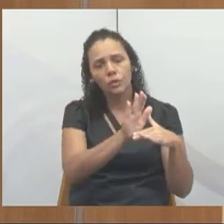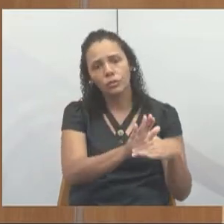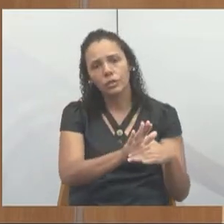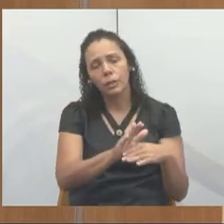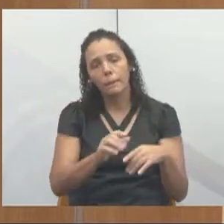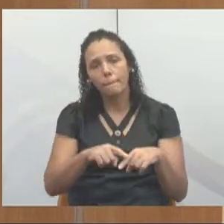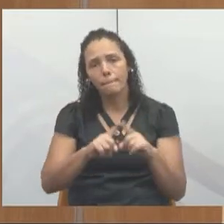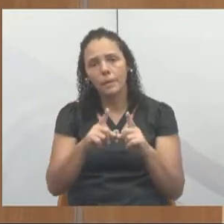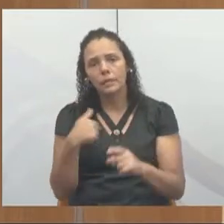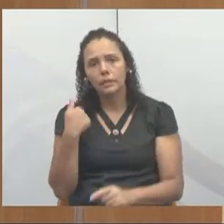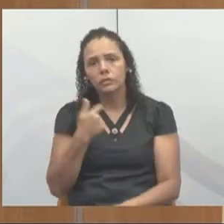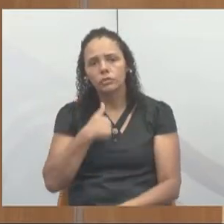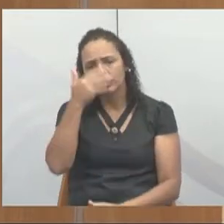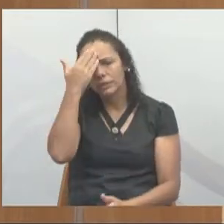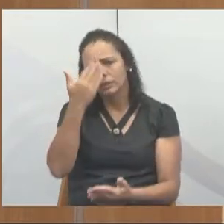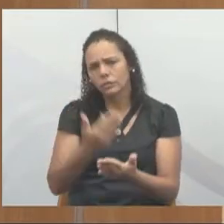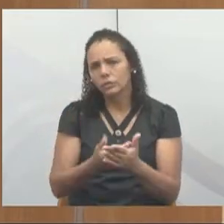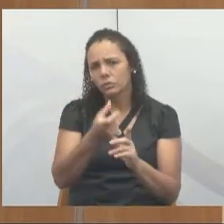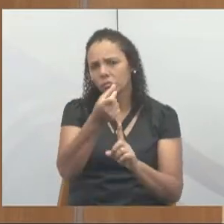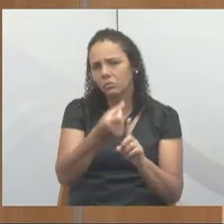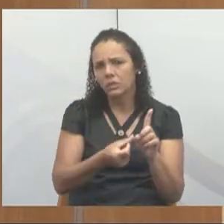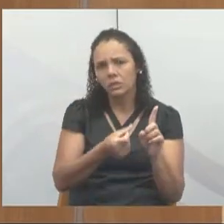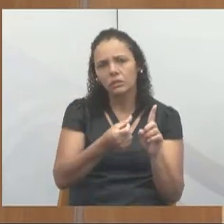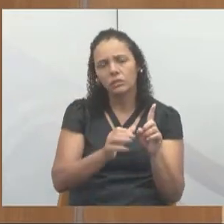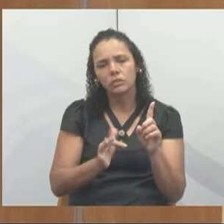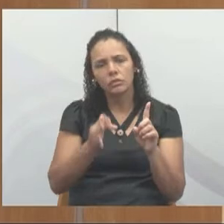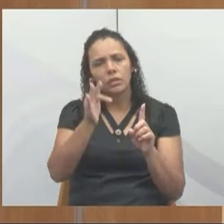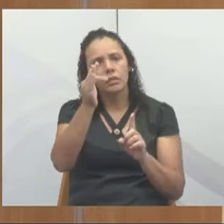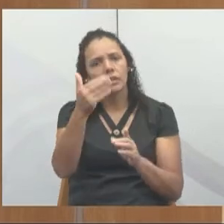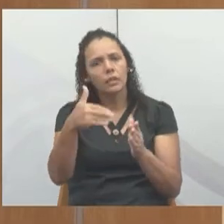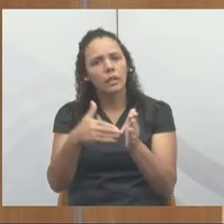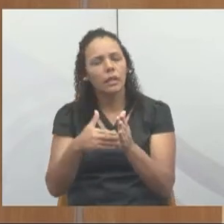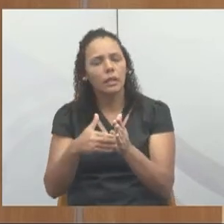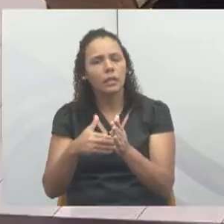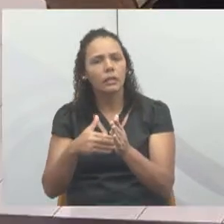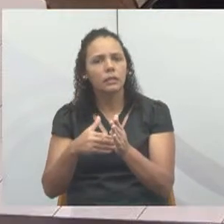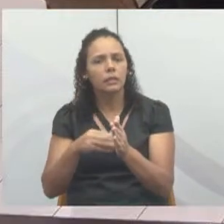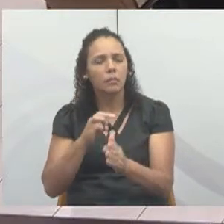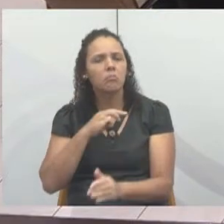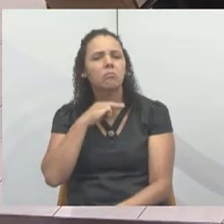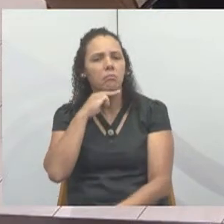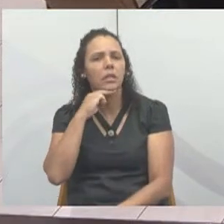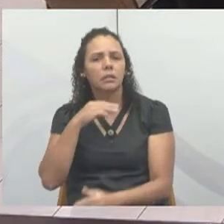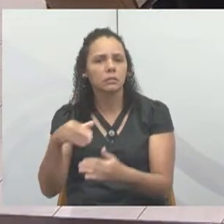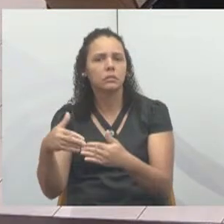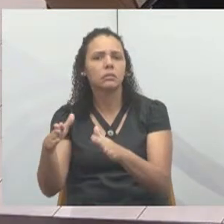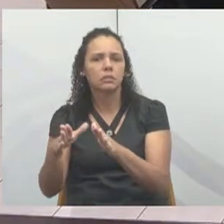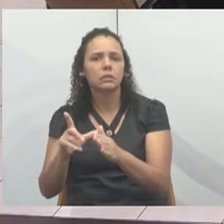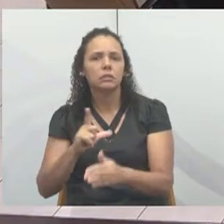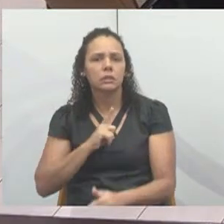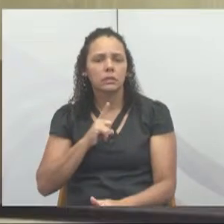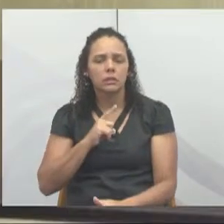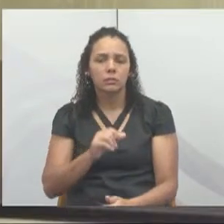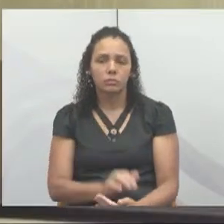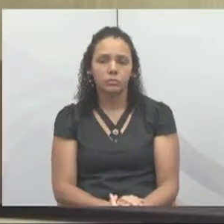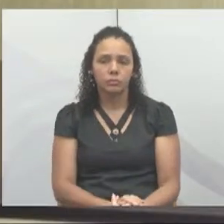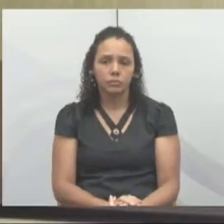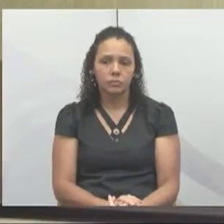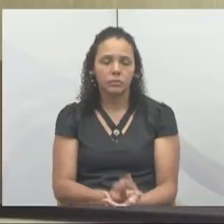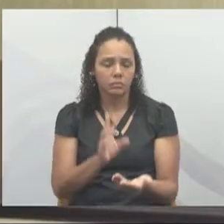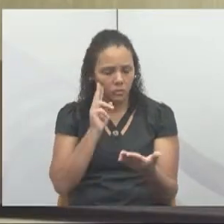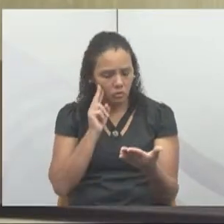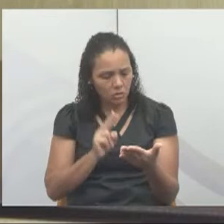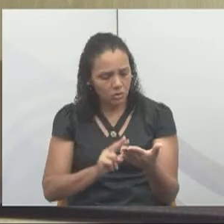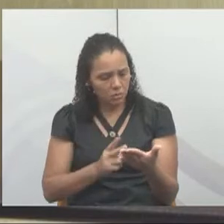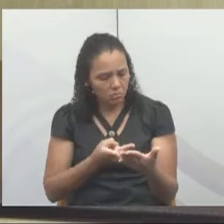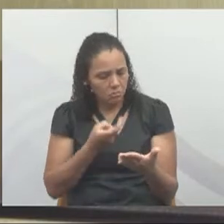acredita, entre fevereiro e março, está podendo inaugurar a UBS Central. Porque na verdade eu olhei aqui, eu não vi, né,